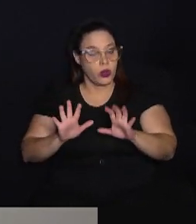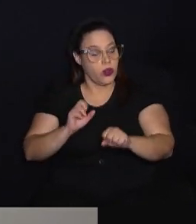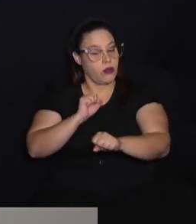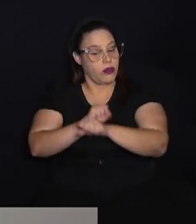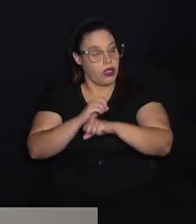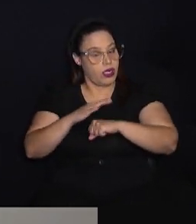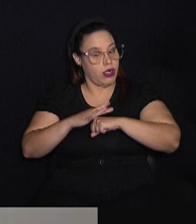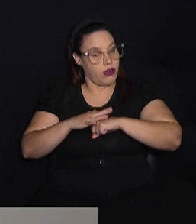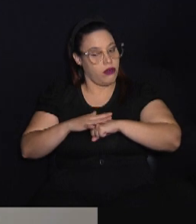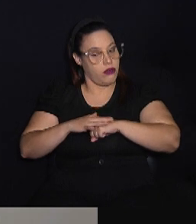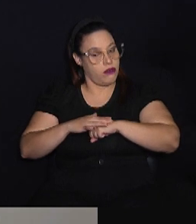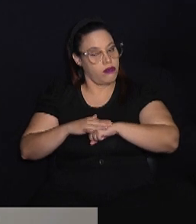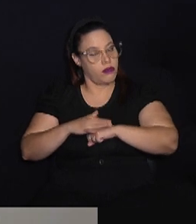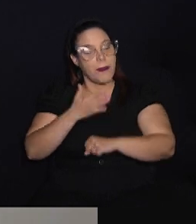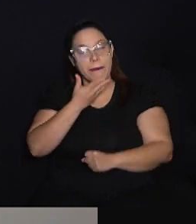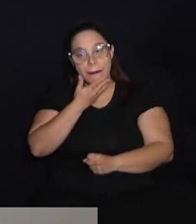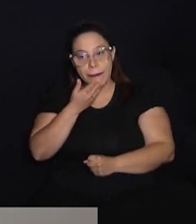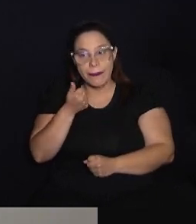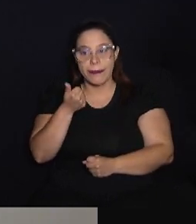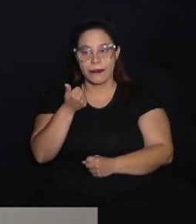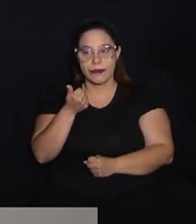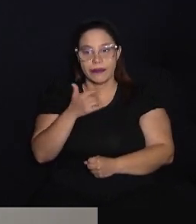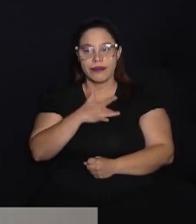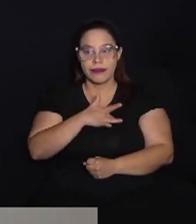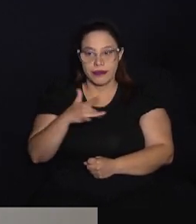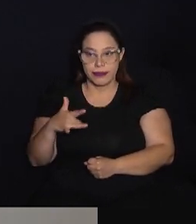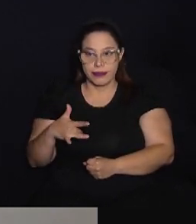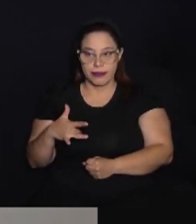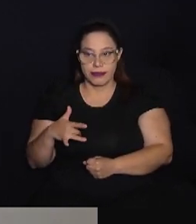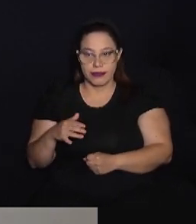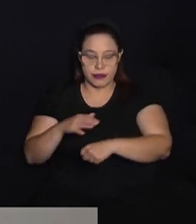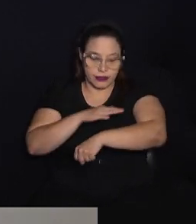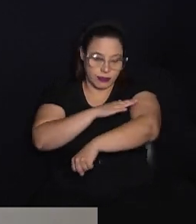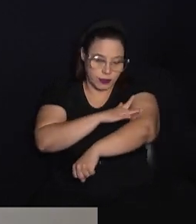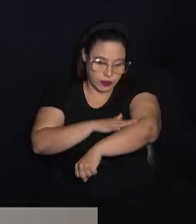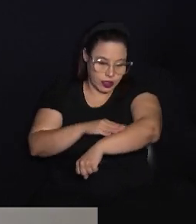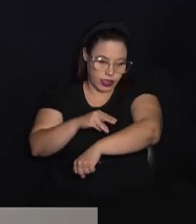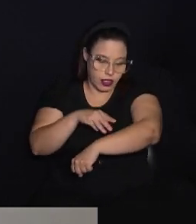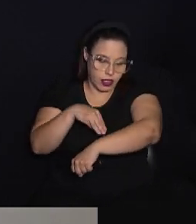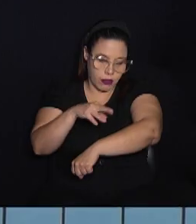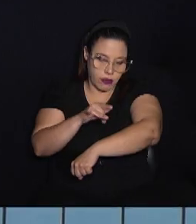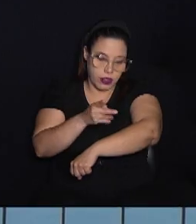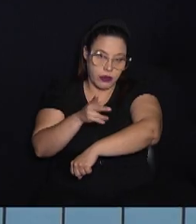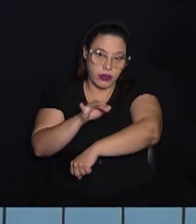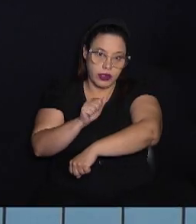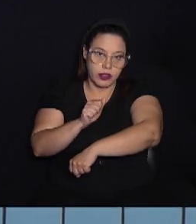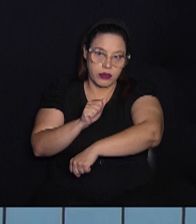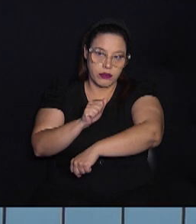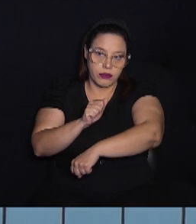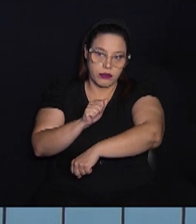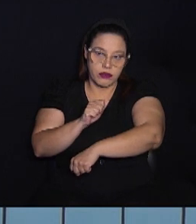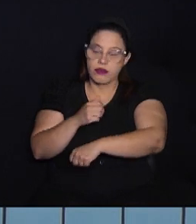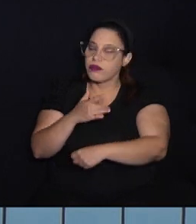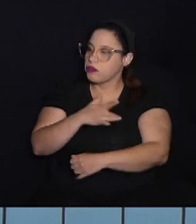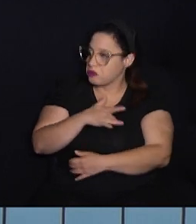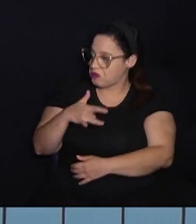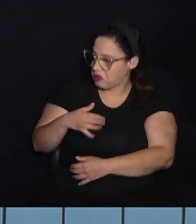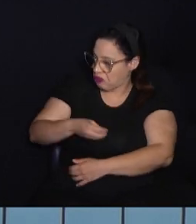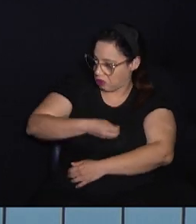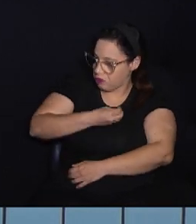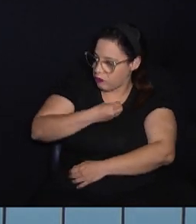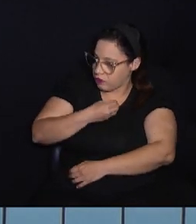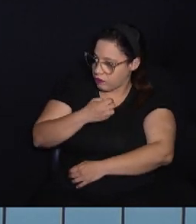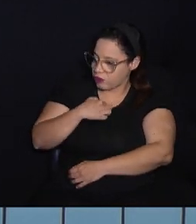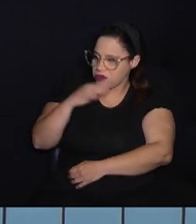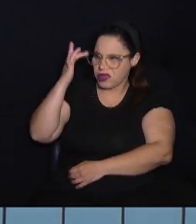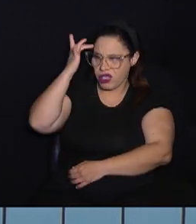doença e melhorar a qualidade das manchas. Doutora, falando aí em qualidade de vida, né, eu